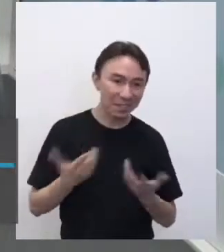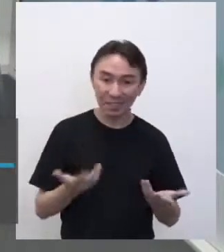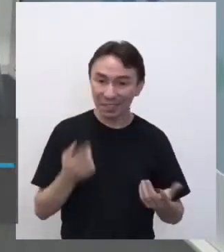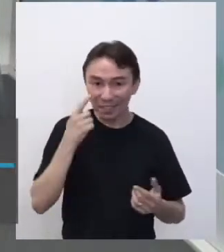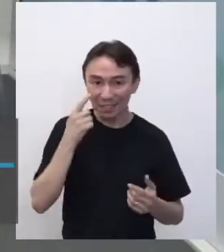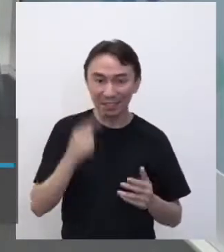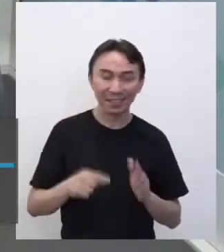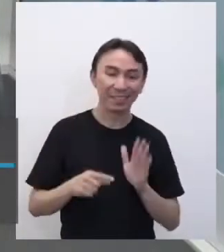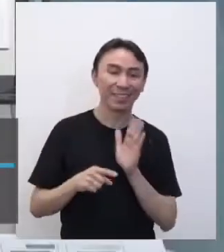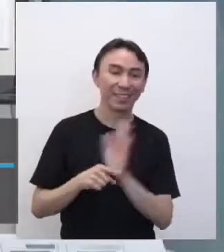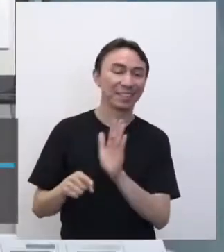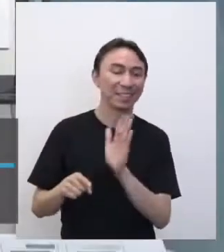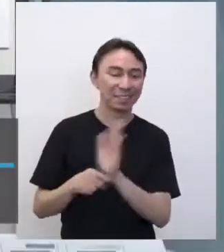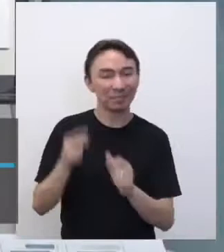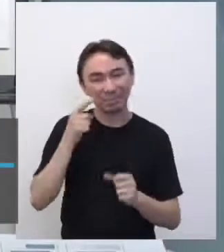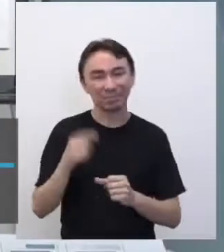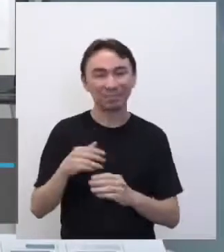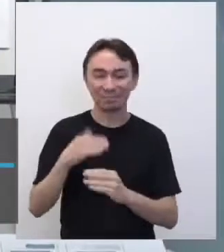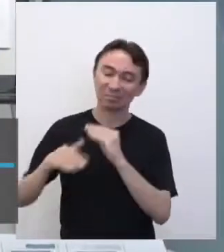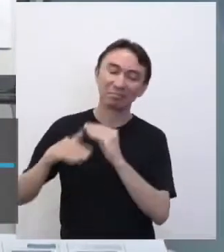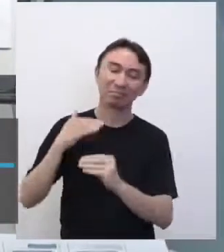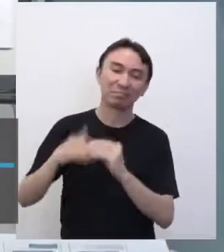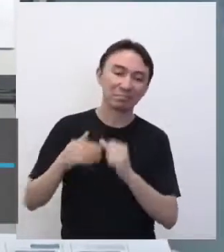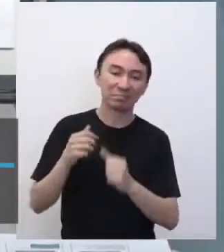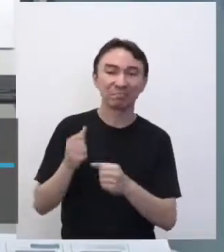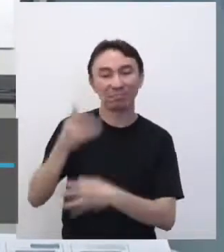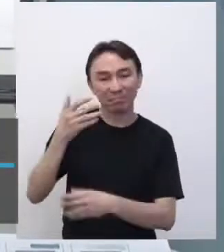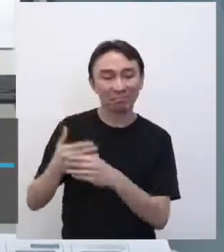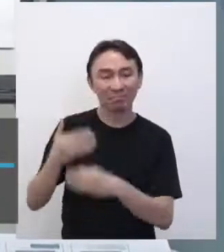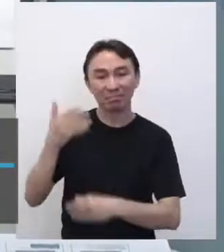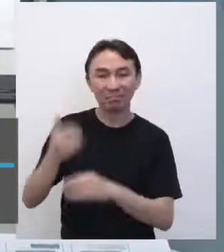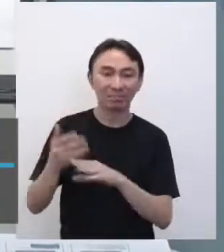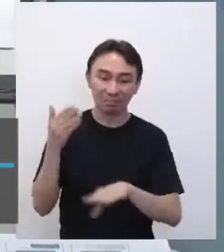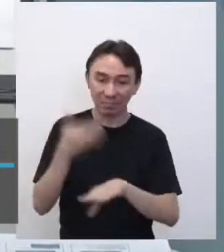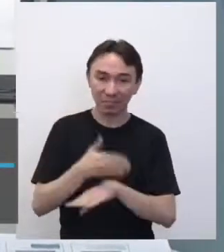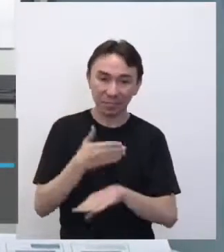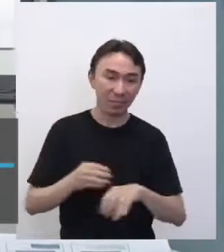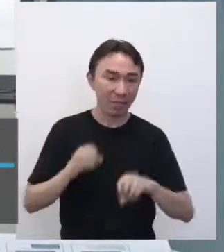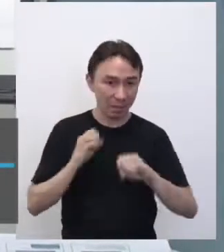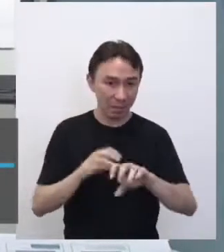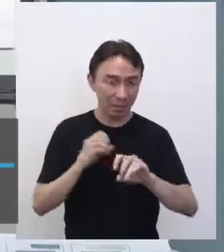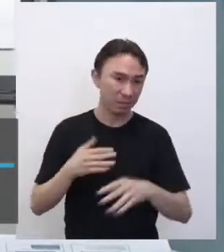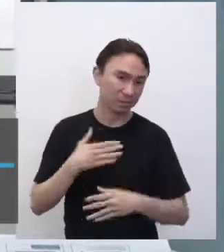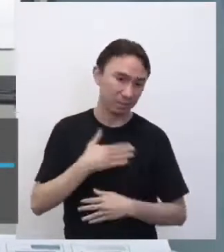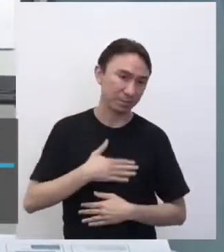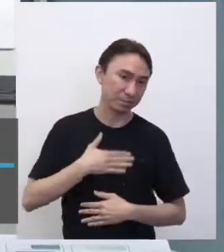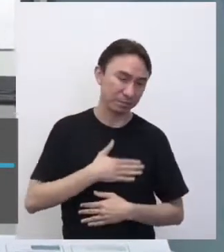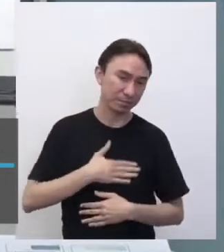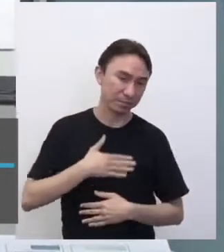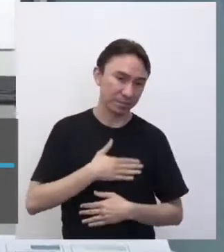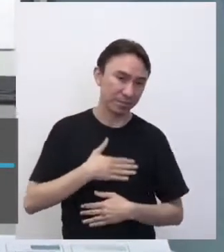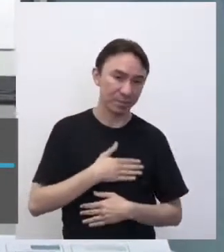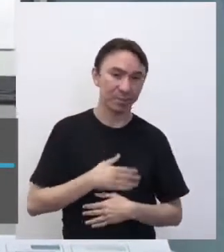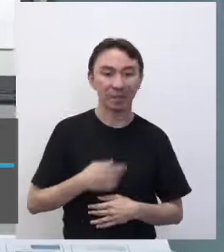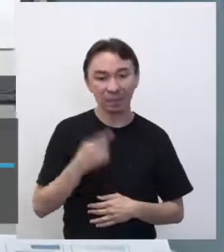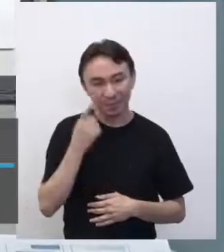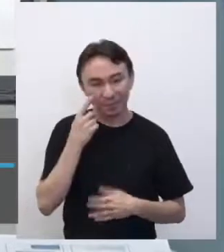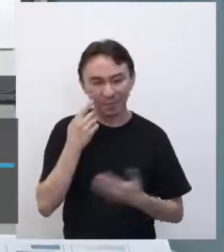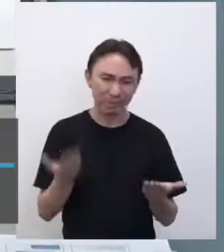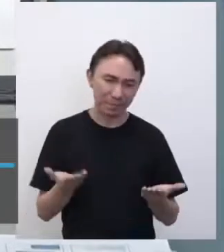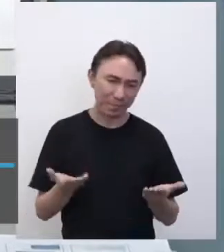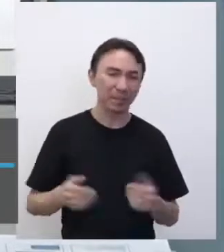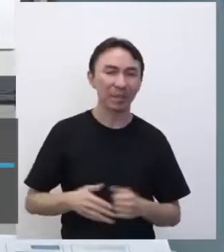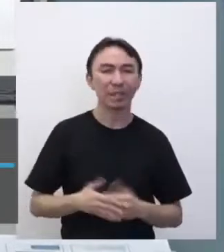Ok, interajam, mandem as respostas, que daí a gente deixa a aula mais dinâmica aí para vocês. E é lógico, falando da interação e do chat, já